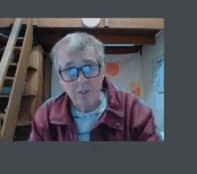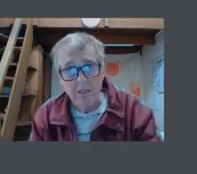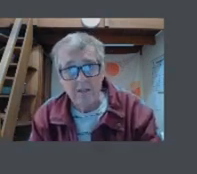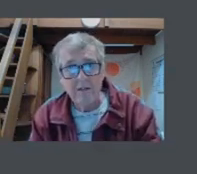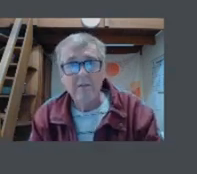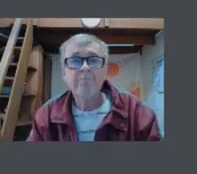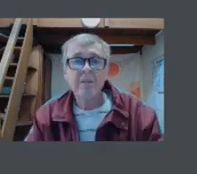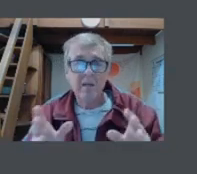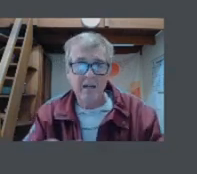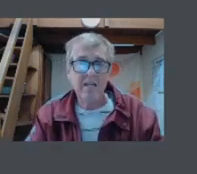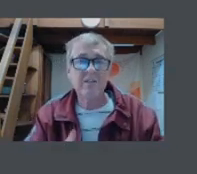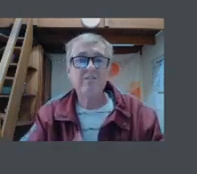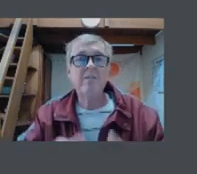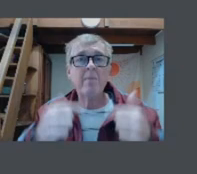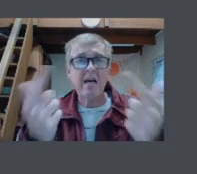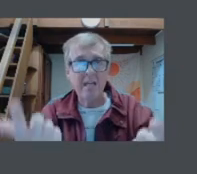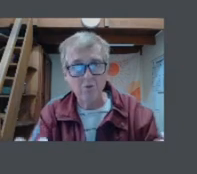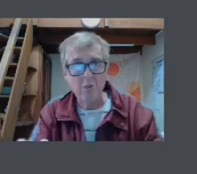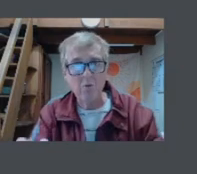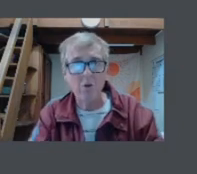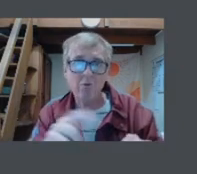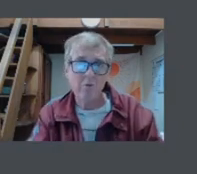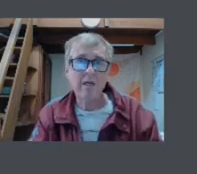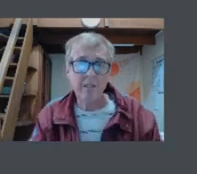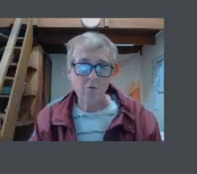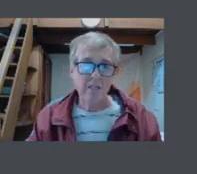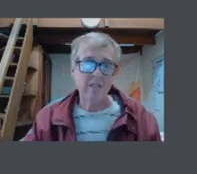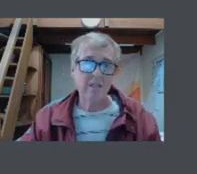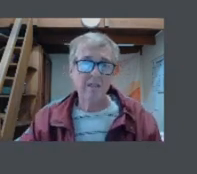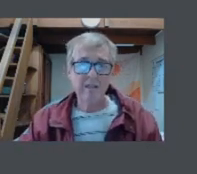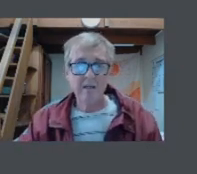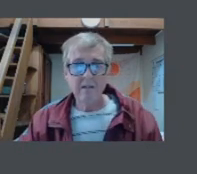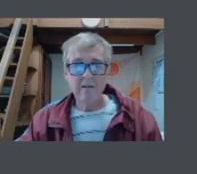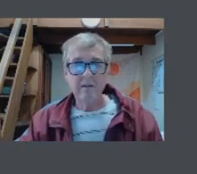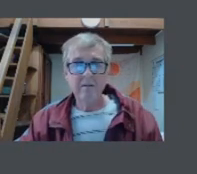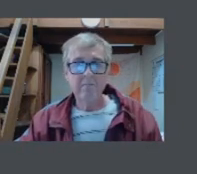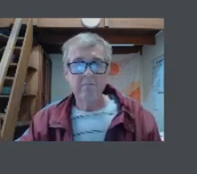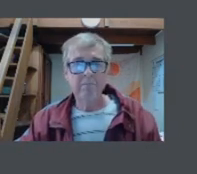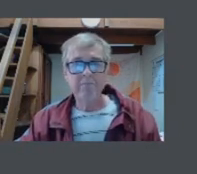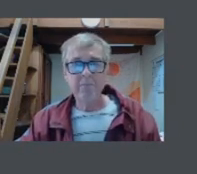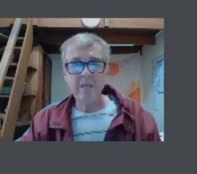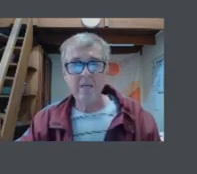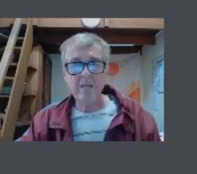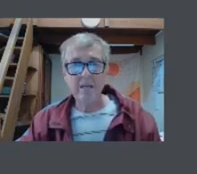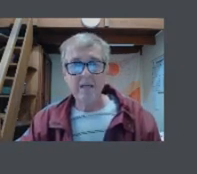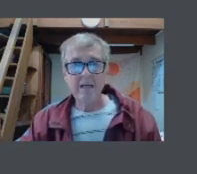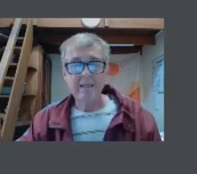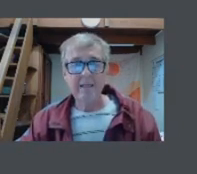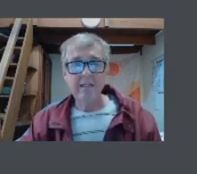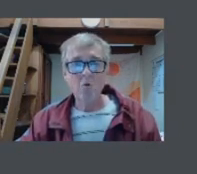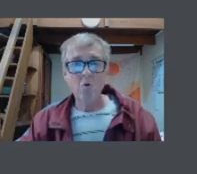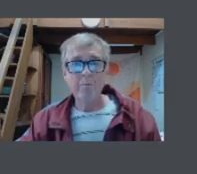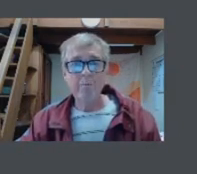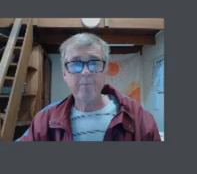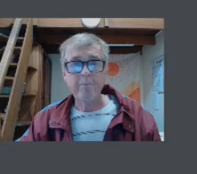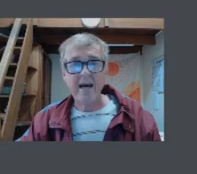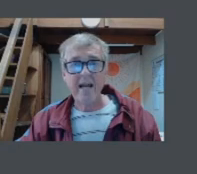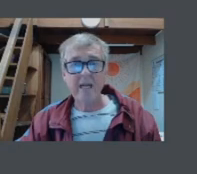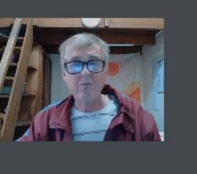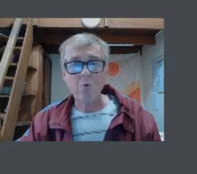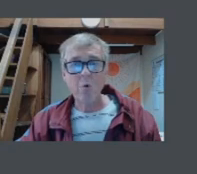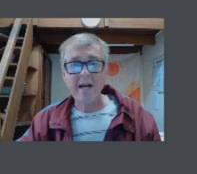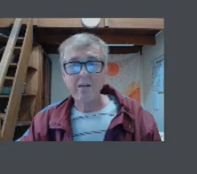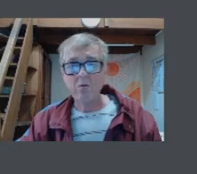passageiros aí Se tiver mais do que oito categoria dele eo